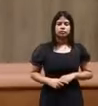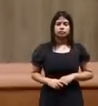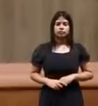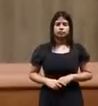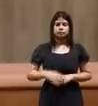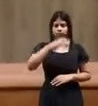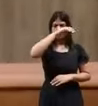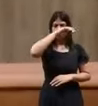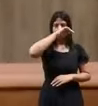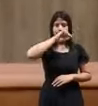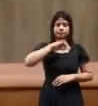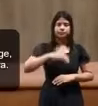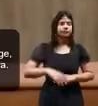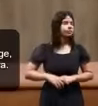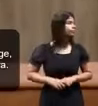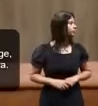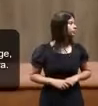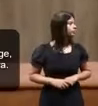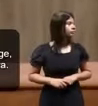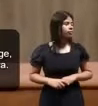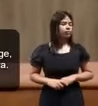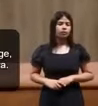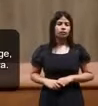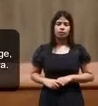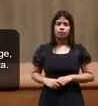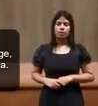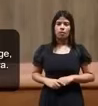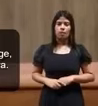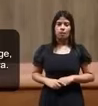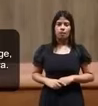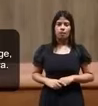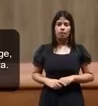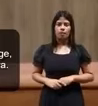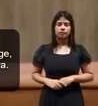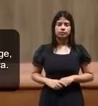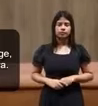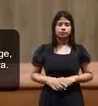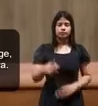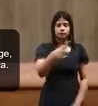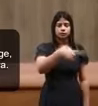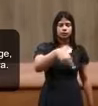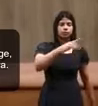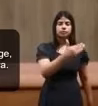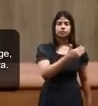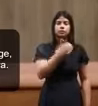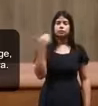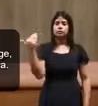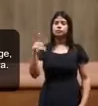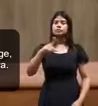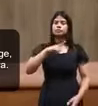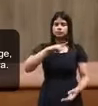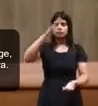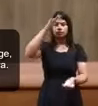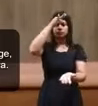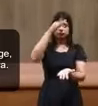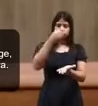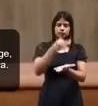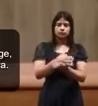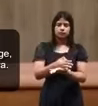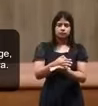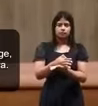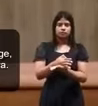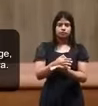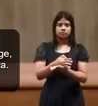11:13. Eita, olha aqui, irmãos. Lê, pastor Wagner. Todos estes morreram na fé. Todos estes morreram na fé. Sem